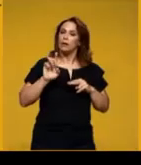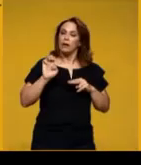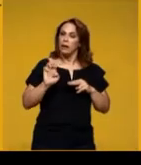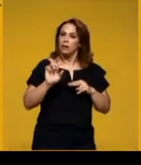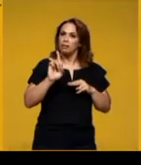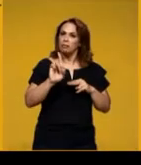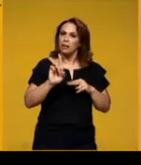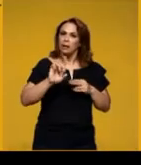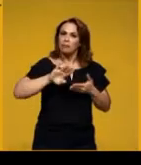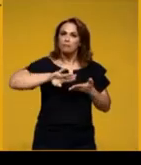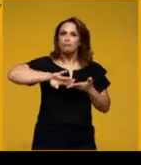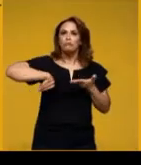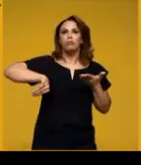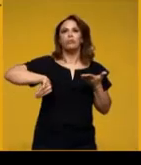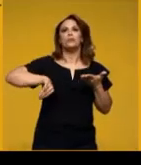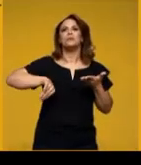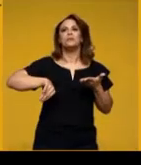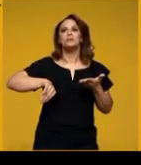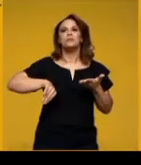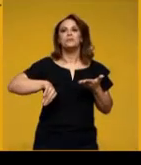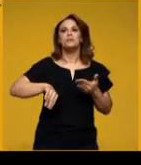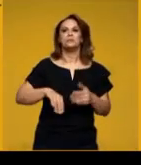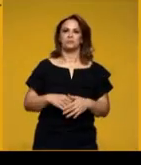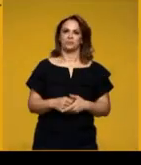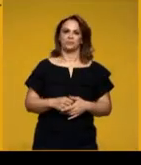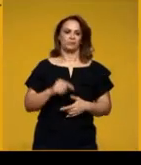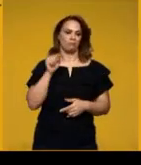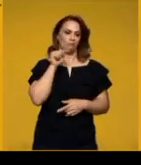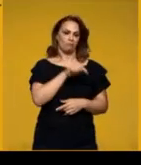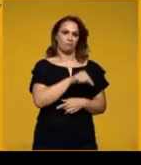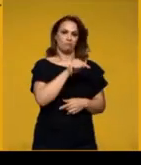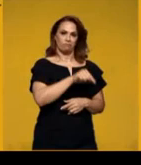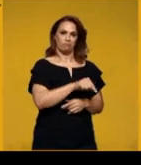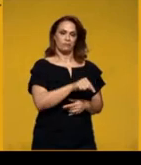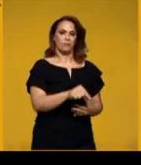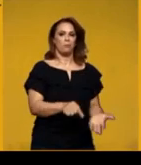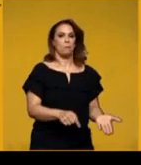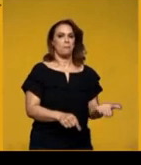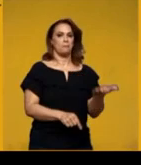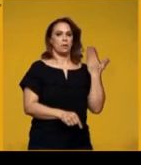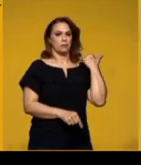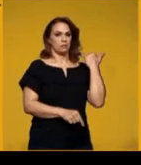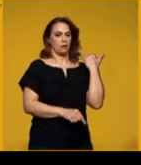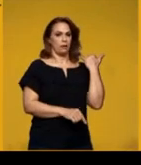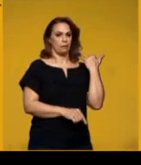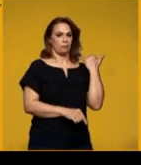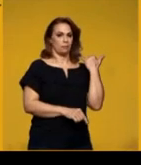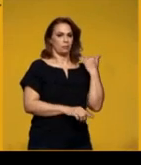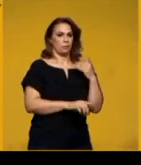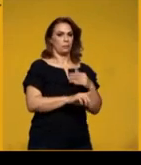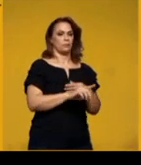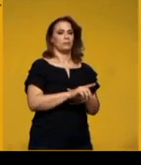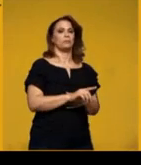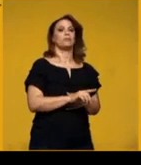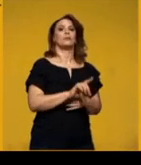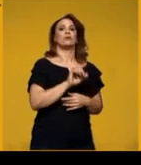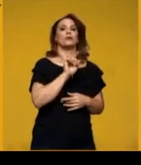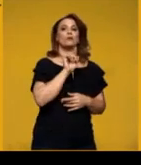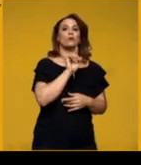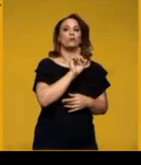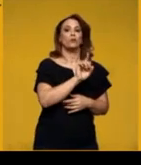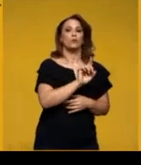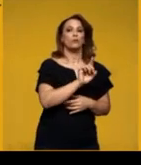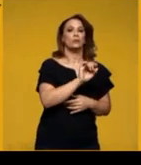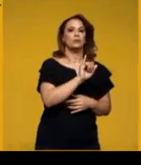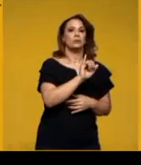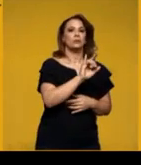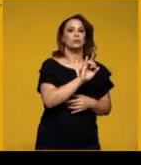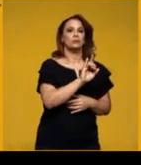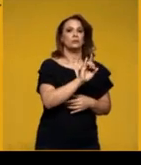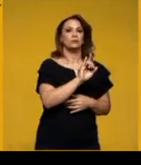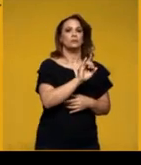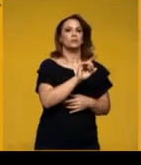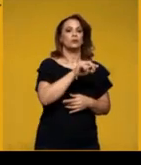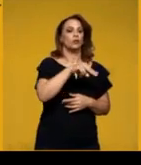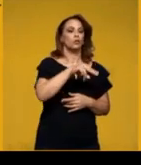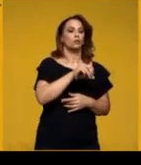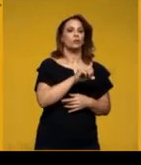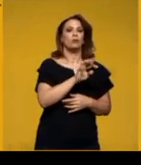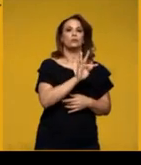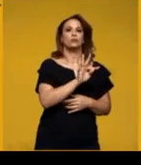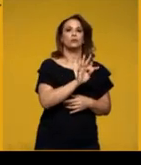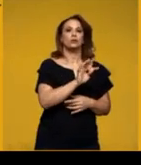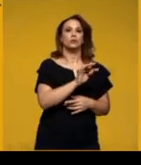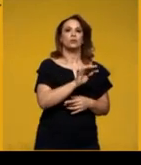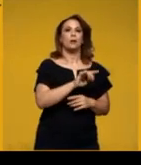certo? Então, forma negativa, passado, uso o didn't ou did not mais o verbo,